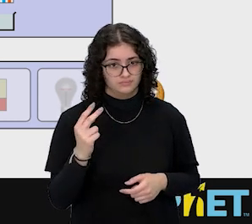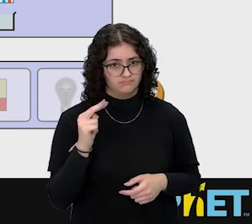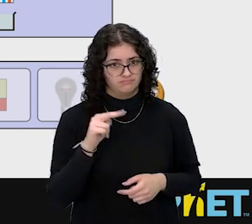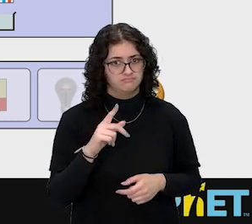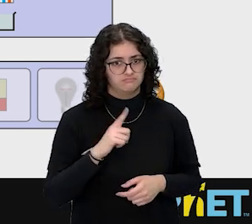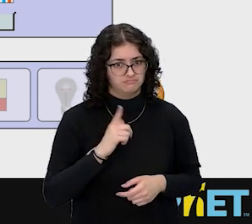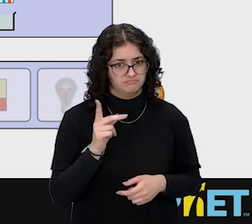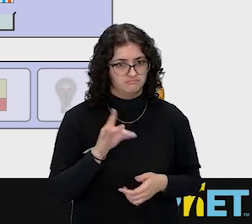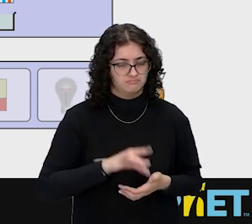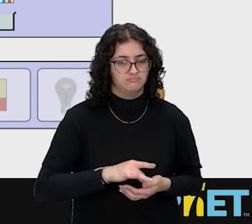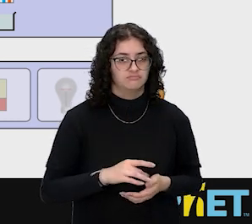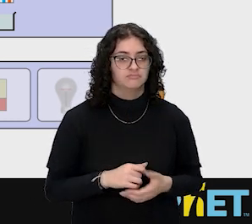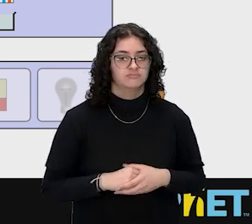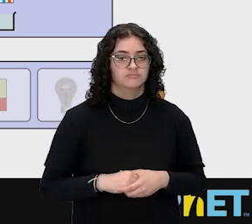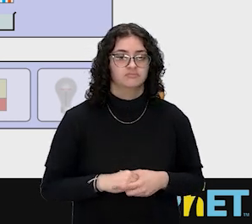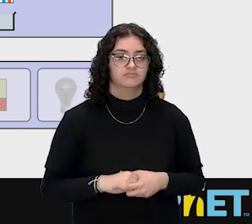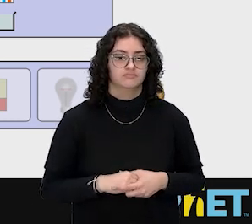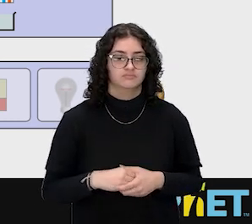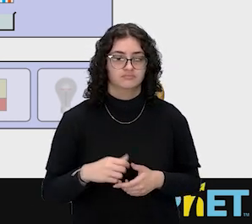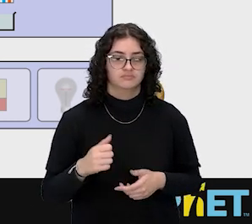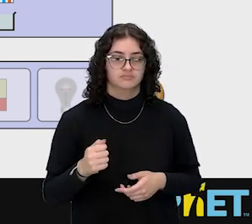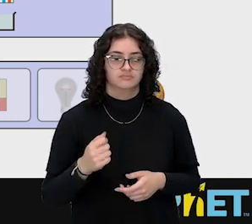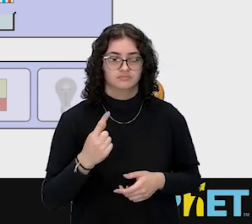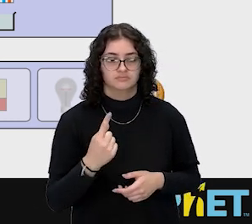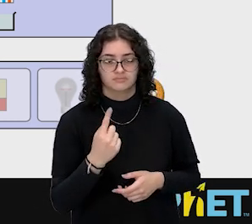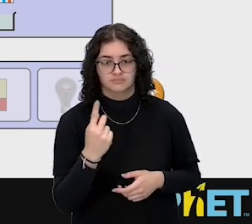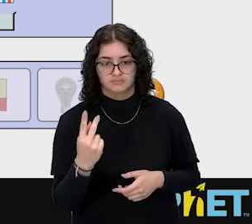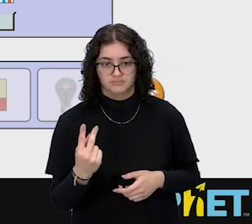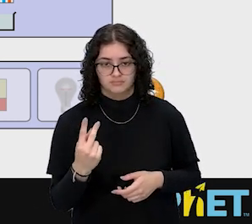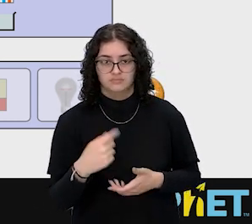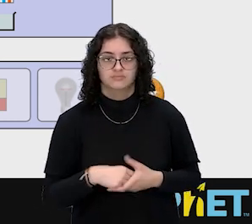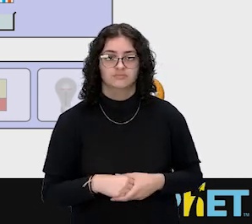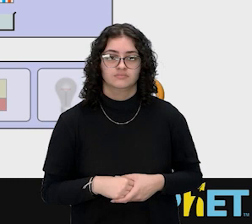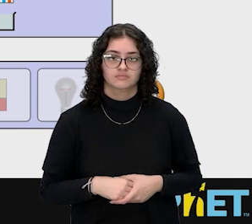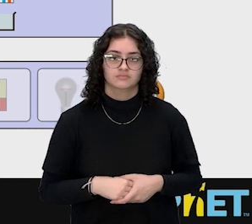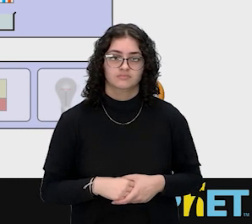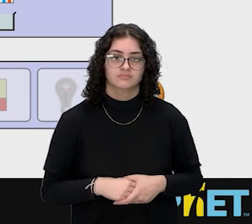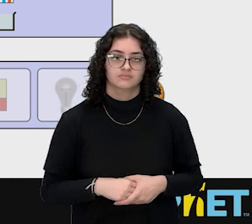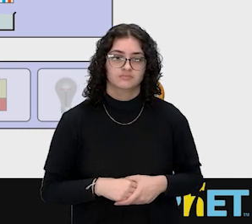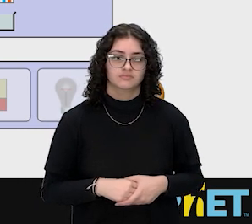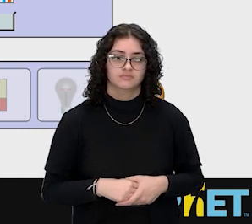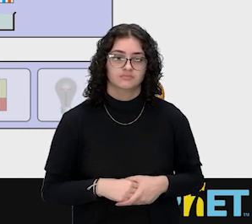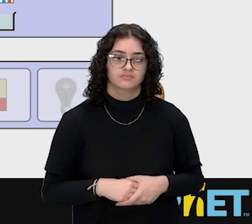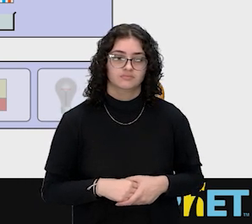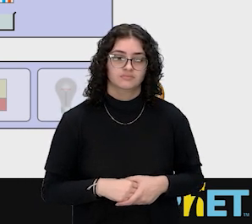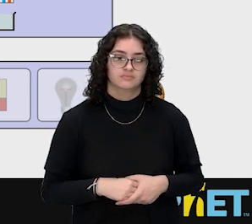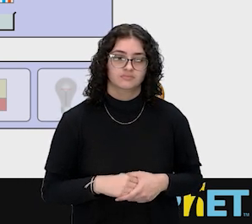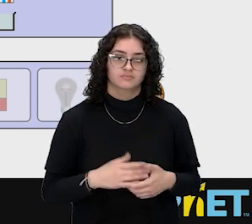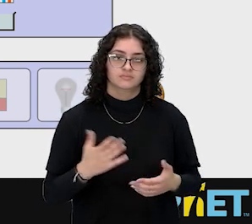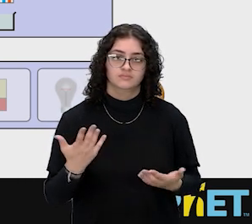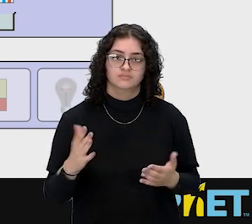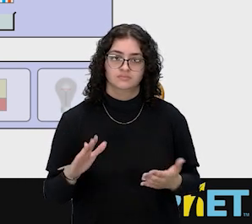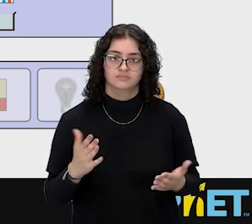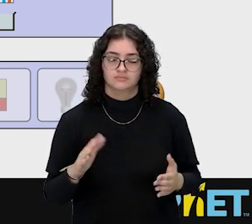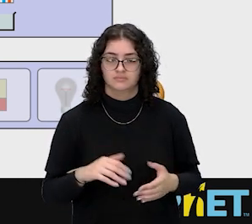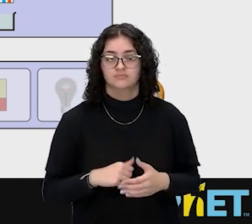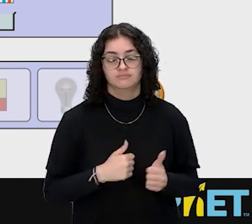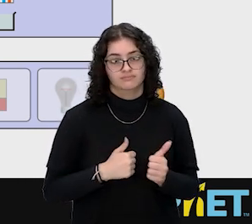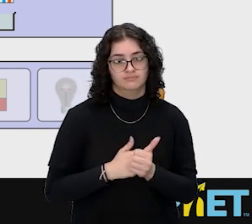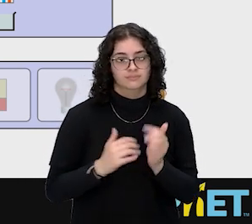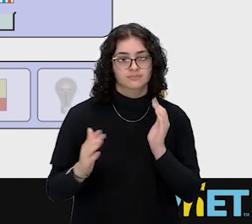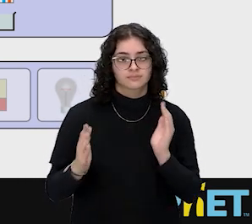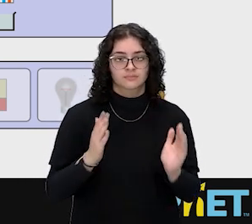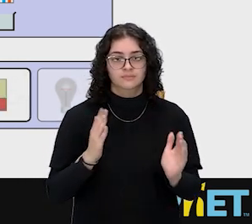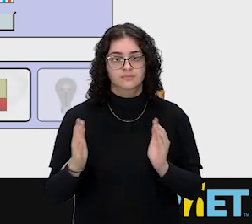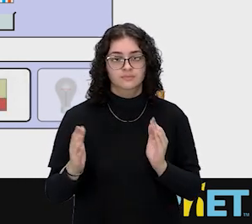mesmo? Ah, 12. Errei, né? Um pouquinho. Errei por 1. Mas estava próximo ali. Vamos ver